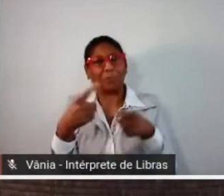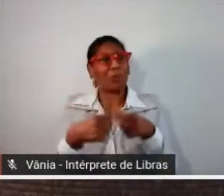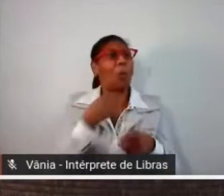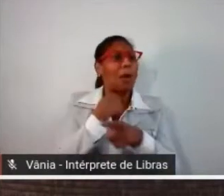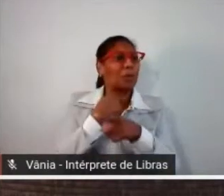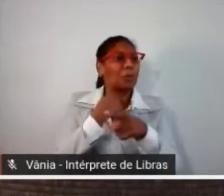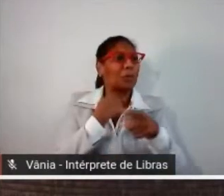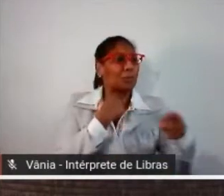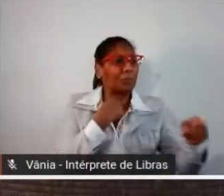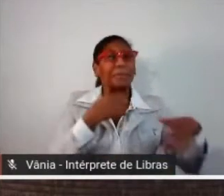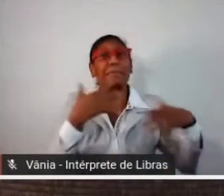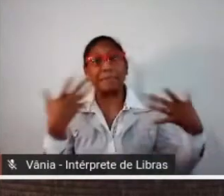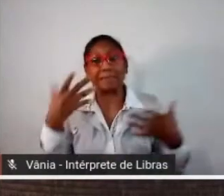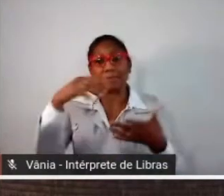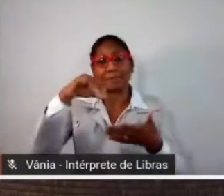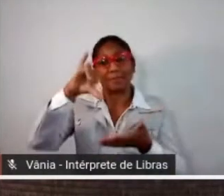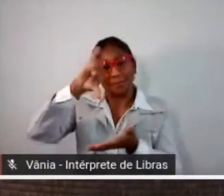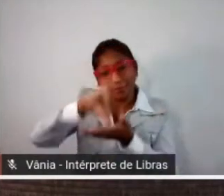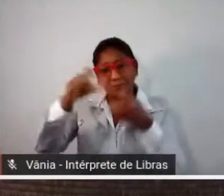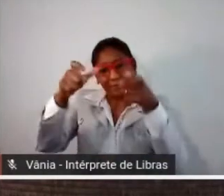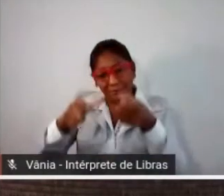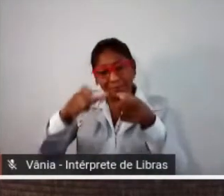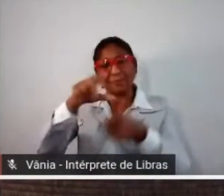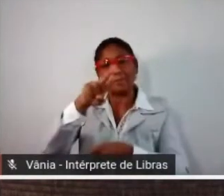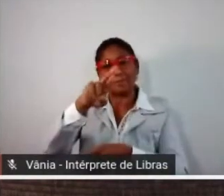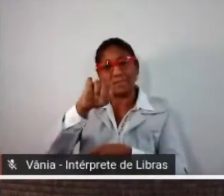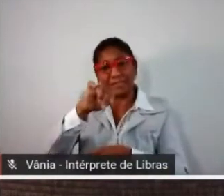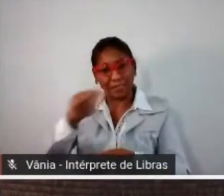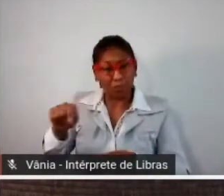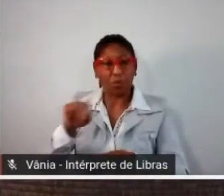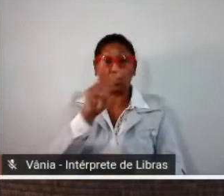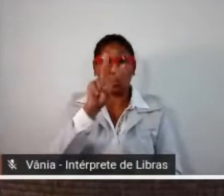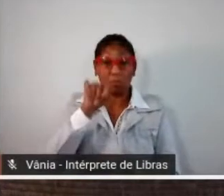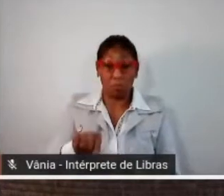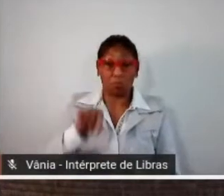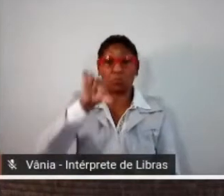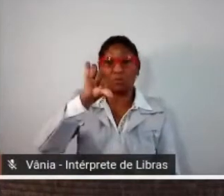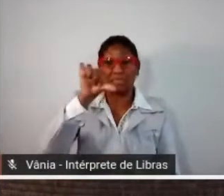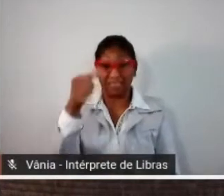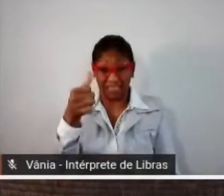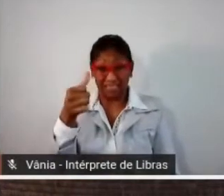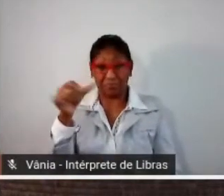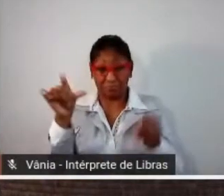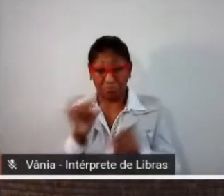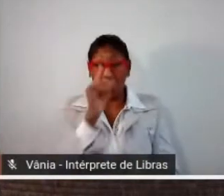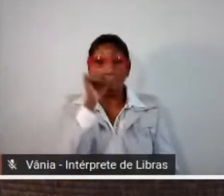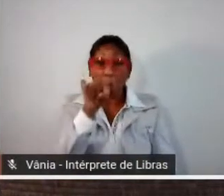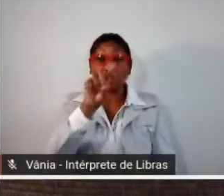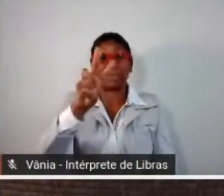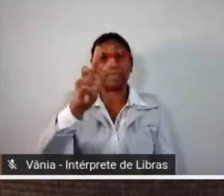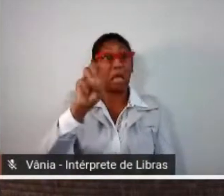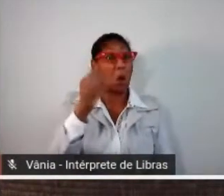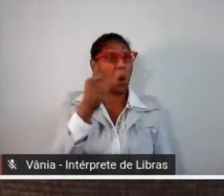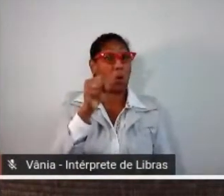na macro-região dos vales, que reduziram de 2,56 para 1,38, né,